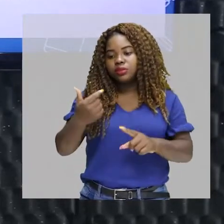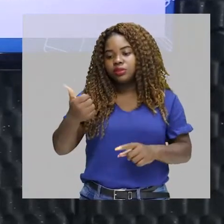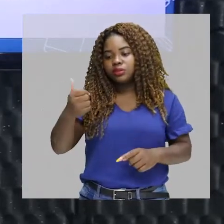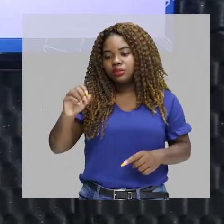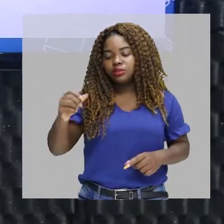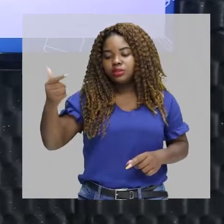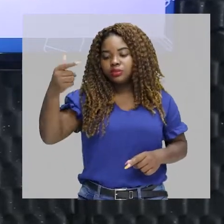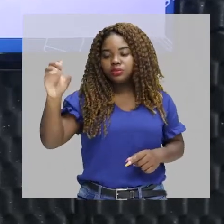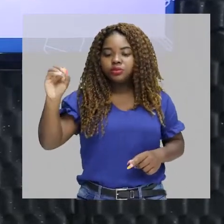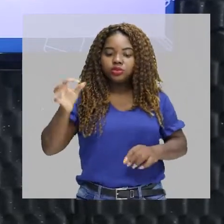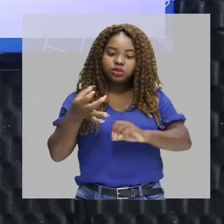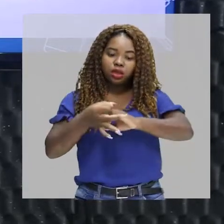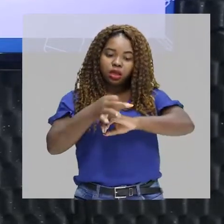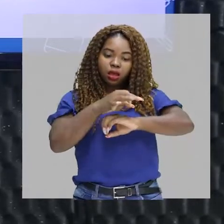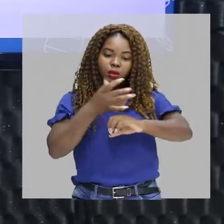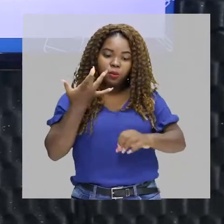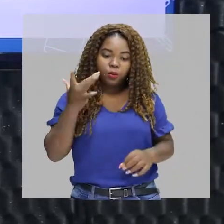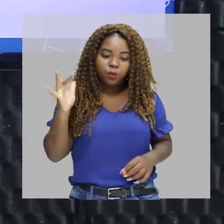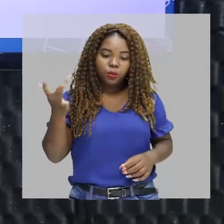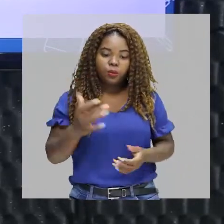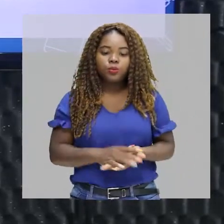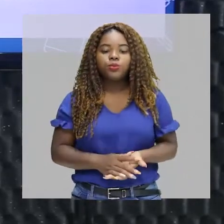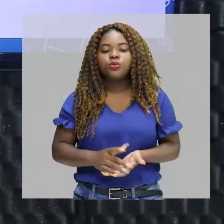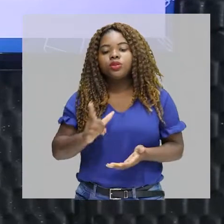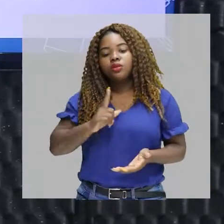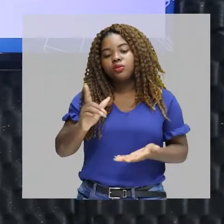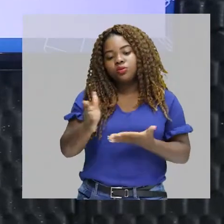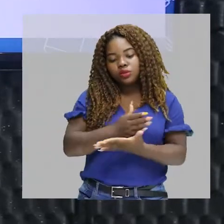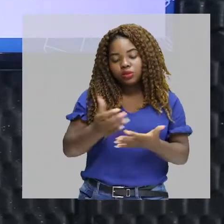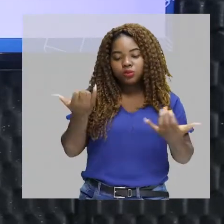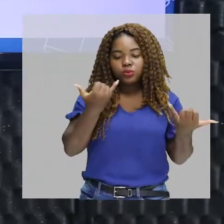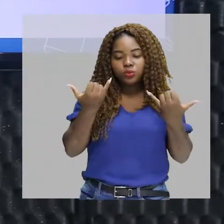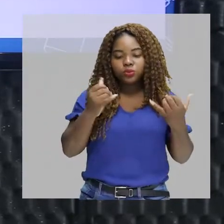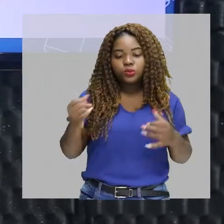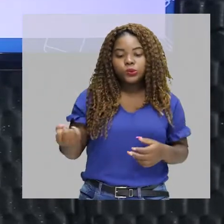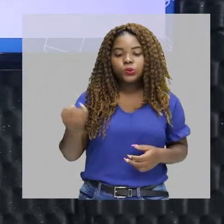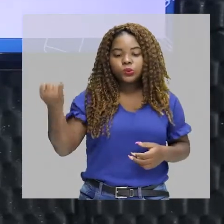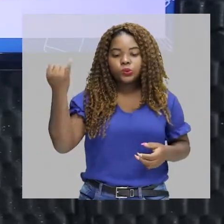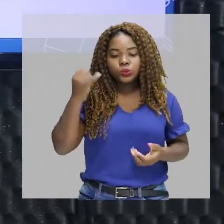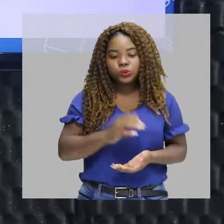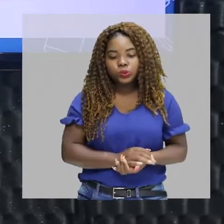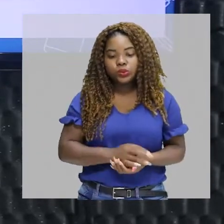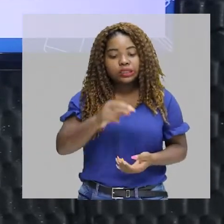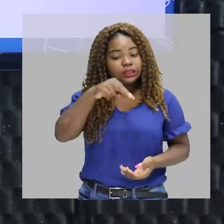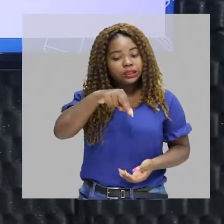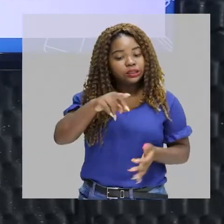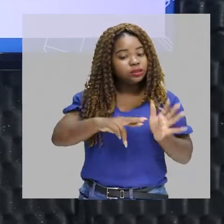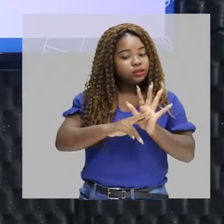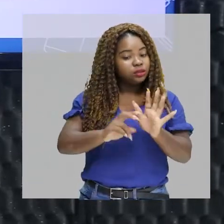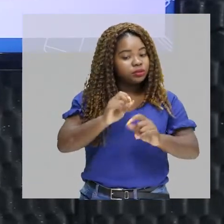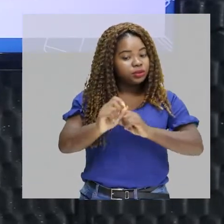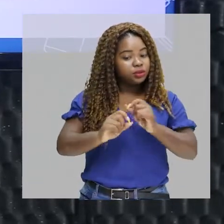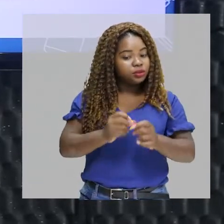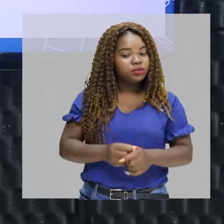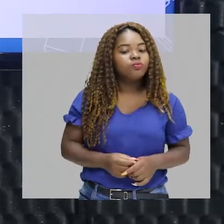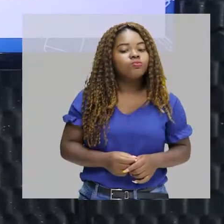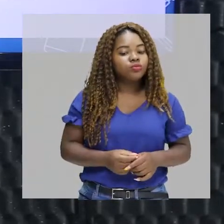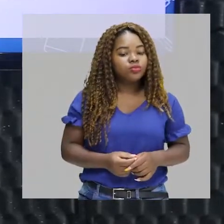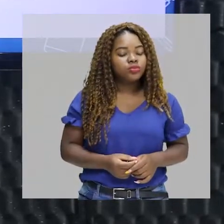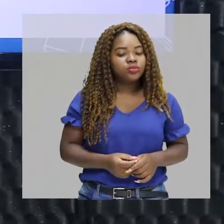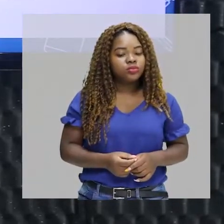de ouro. Nós temos aqui algumas informações importantes. Esse N corresponde ao número